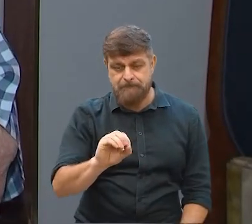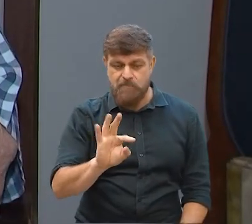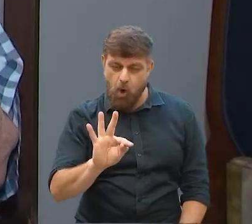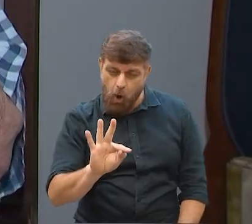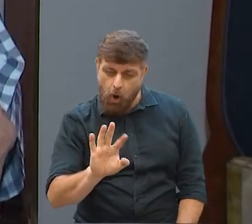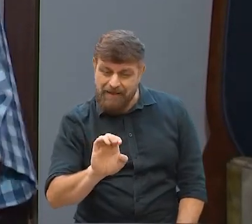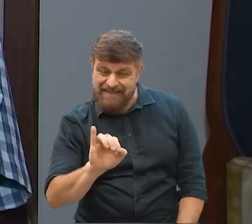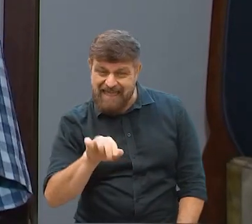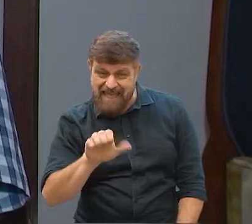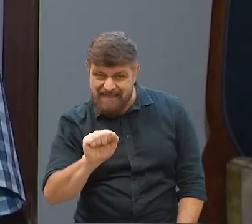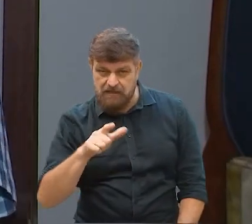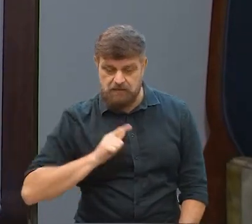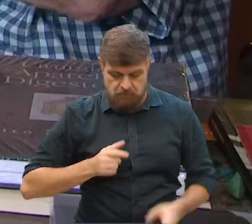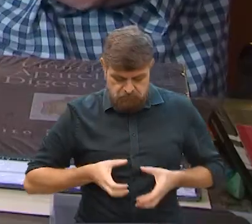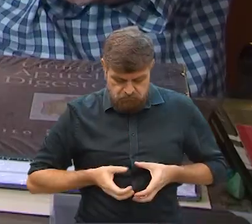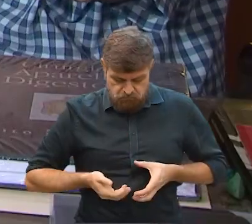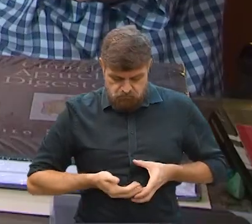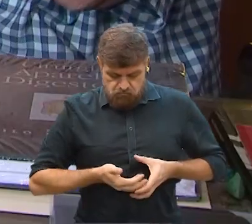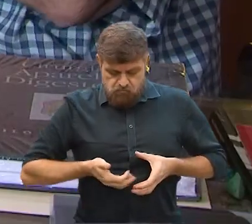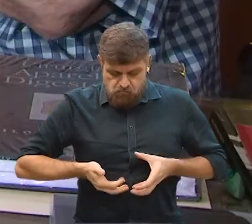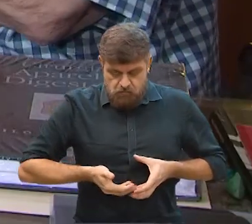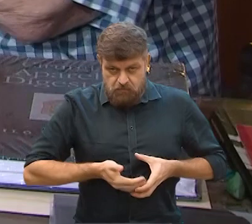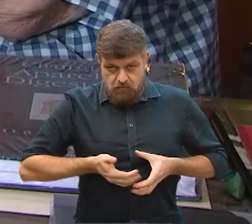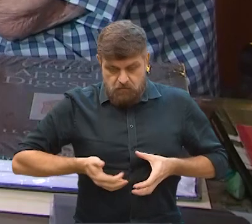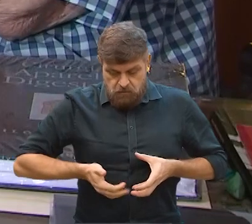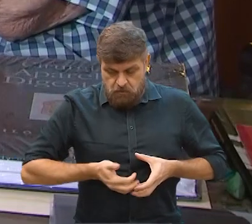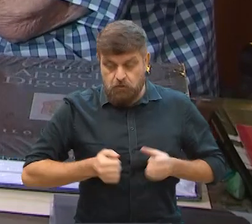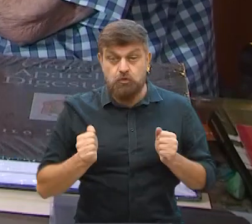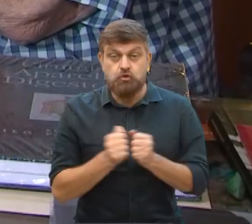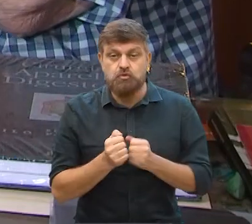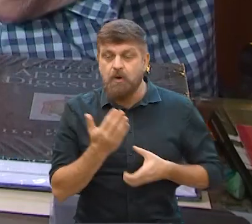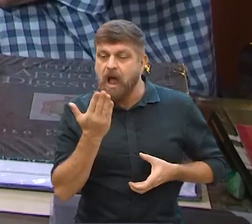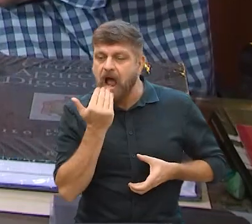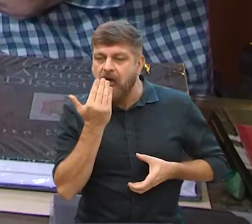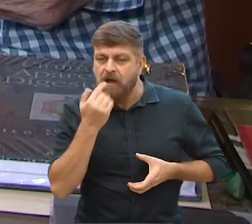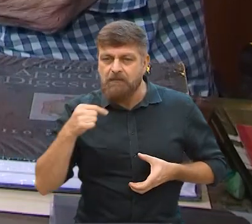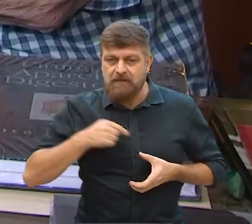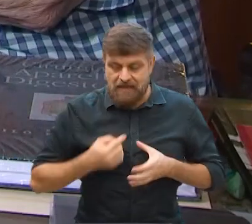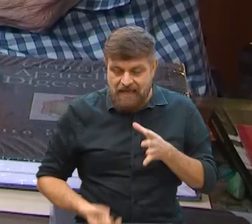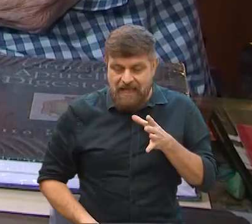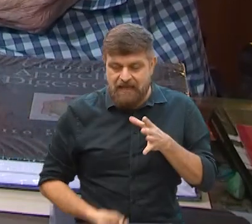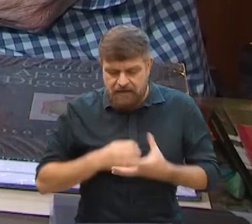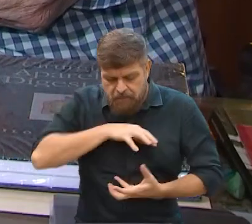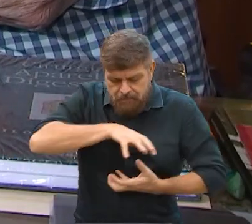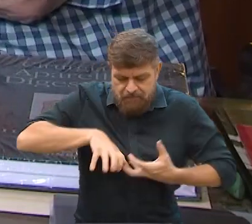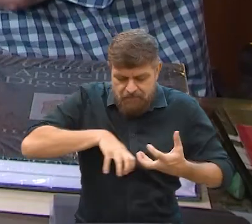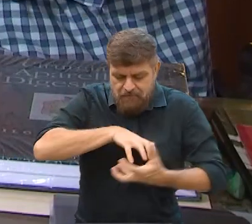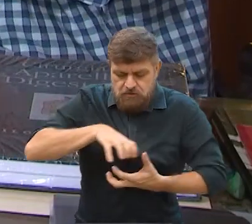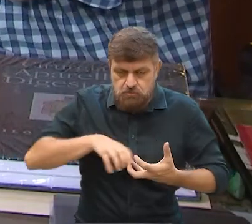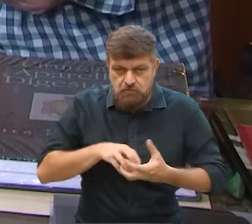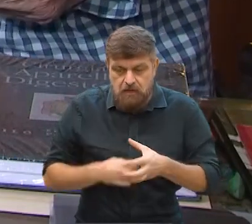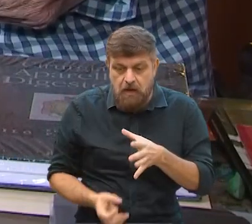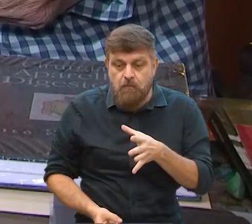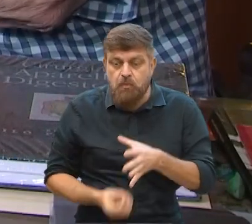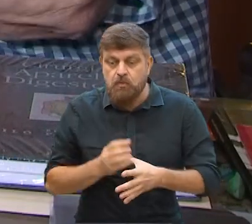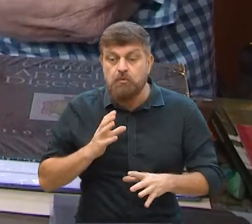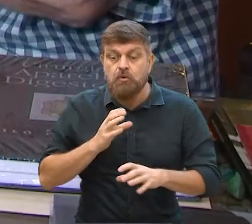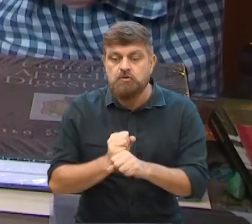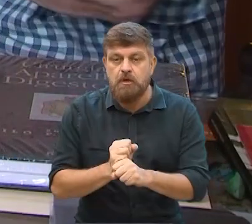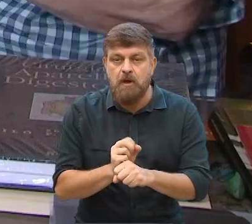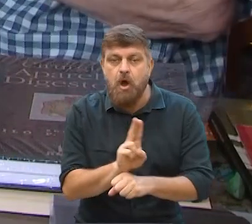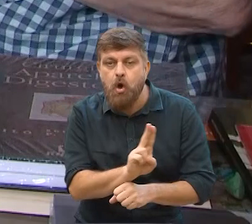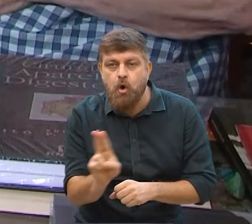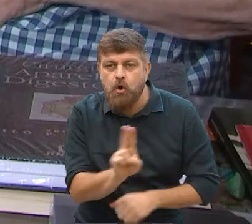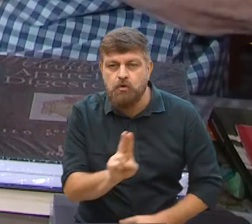aí, esse suco gástrico misturado aos alimentos forma o famoso quimo. Muita gente sabe o que é o quimo.